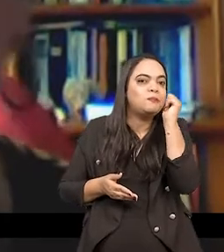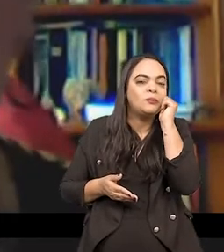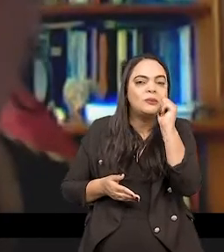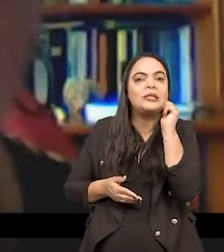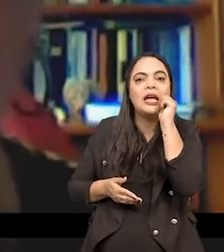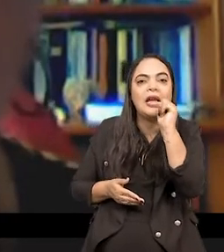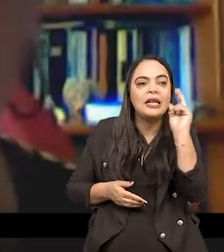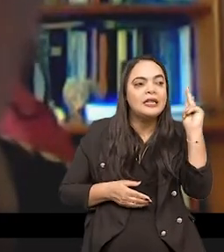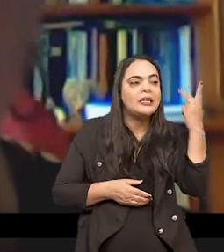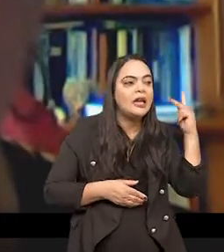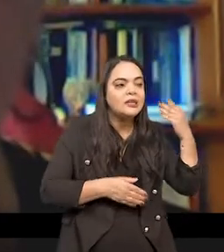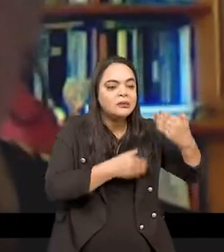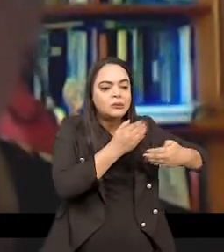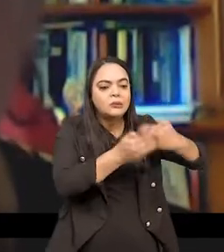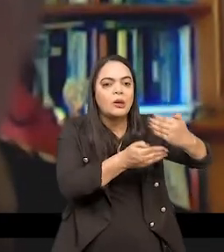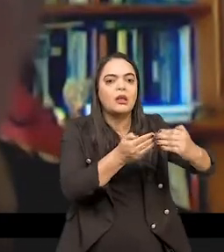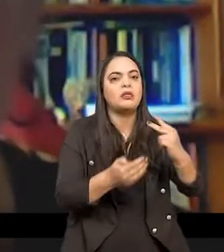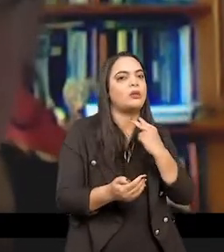história,